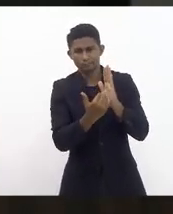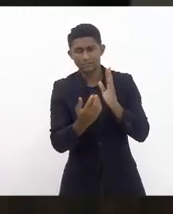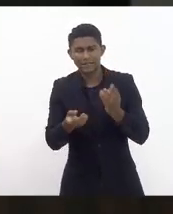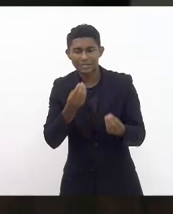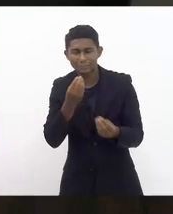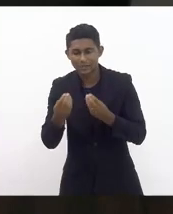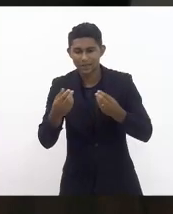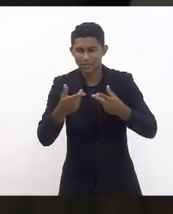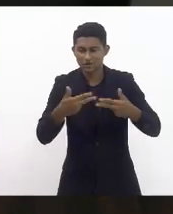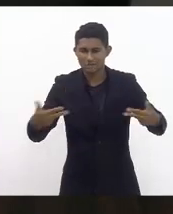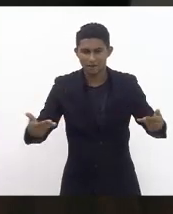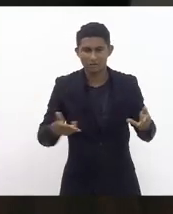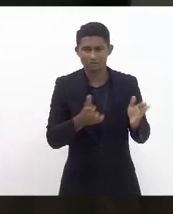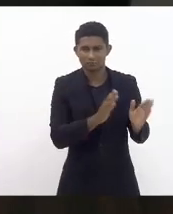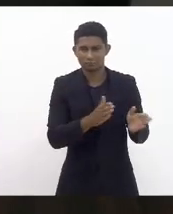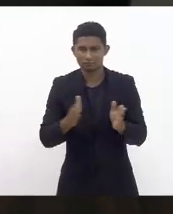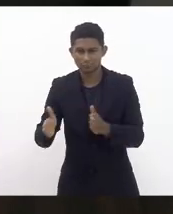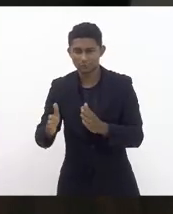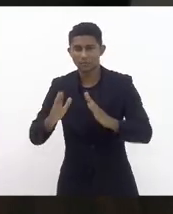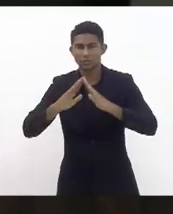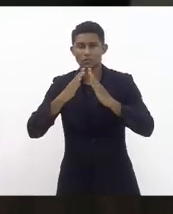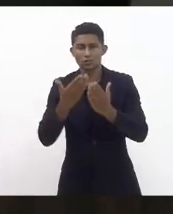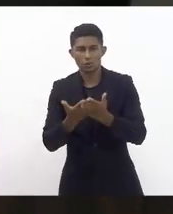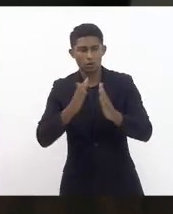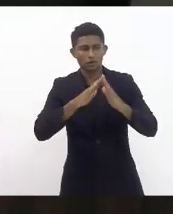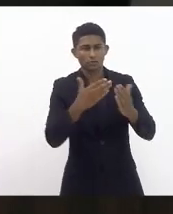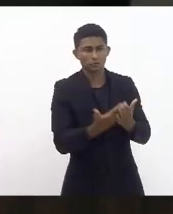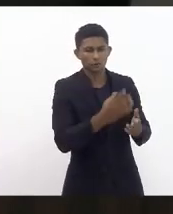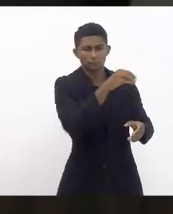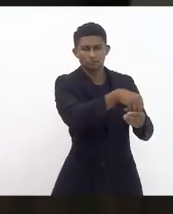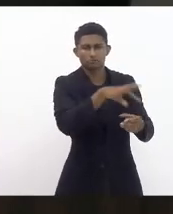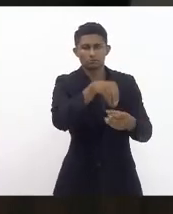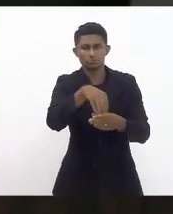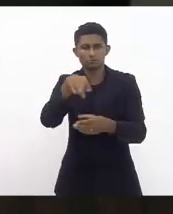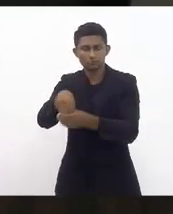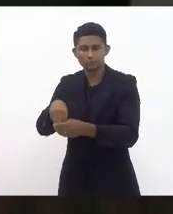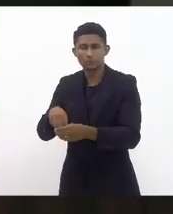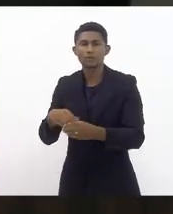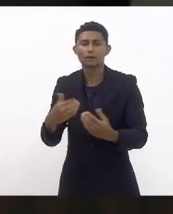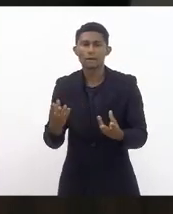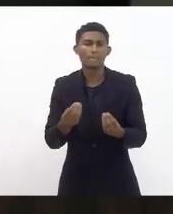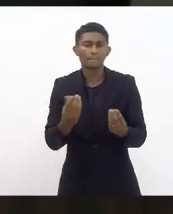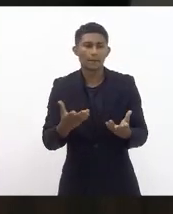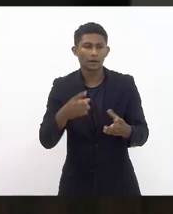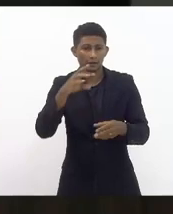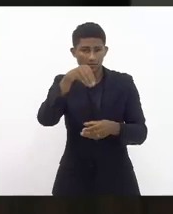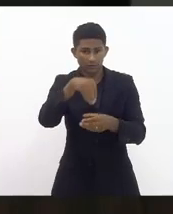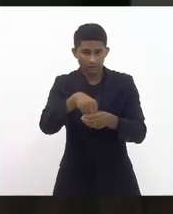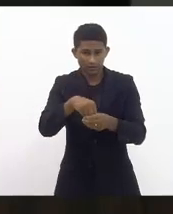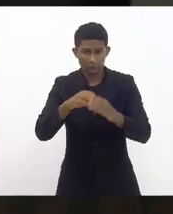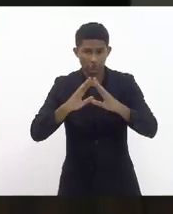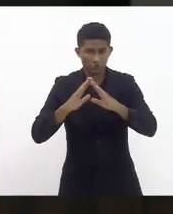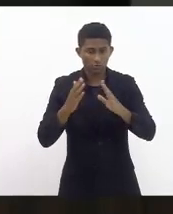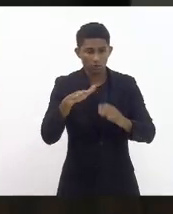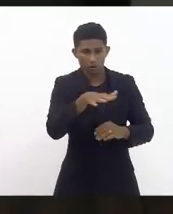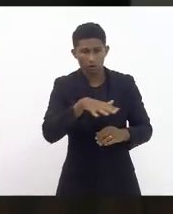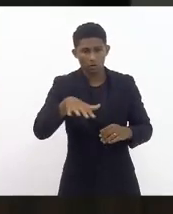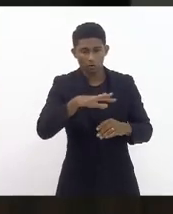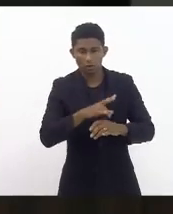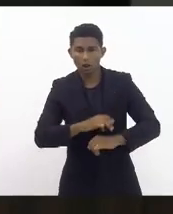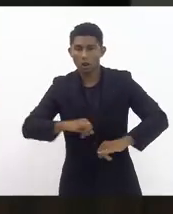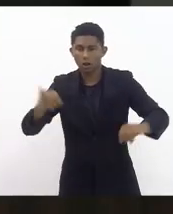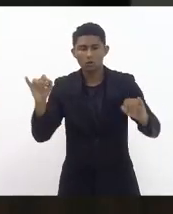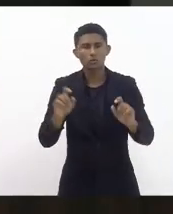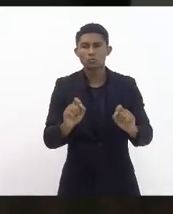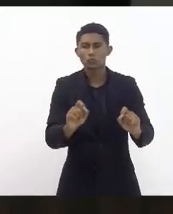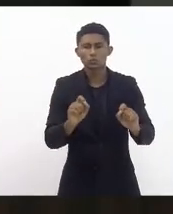População Brasileira nas Escolas, com o intuito de promover esta publicação oficial no ambiente escolar e reduzir o consumo de alimentos